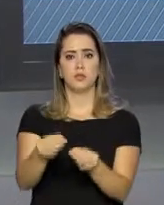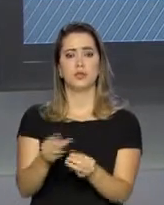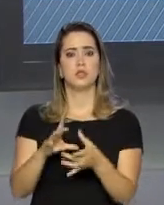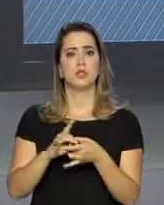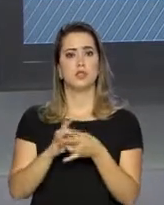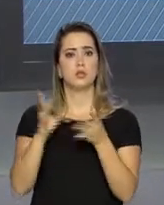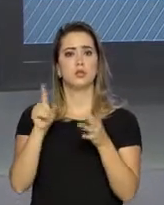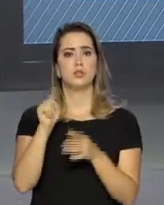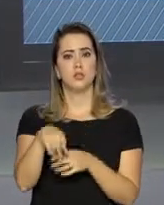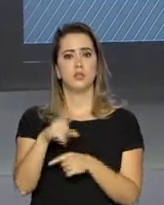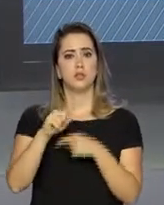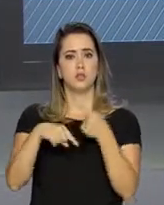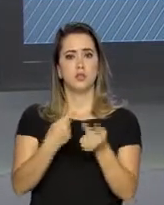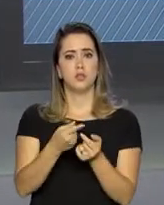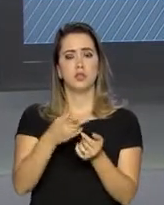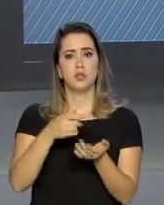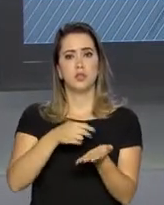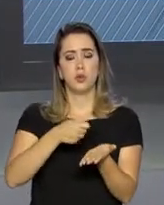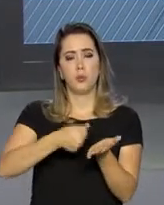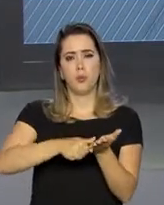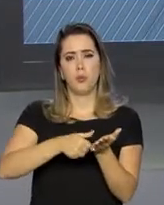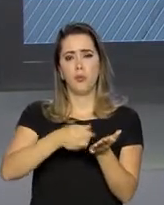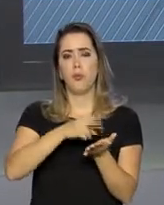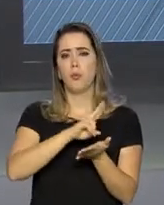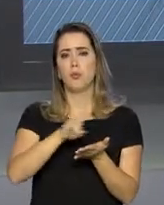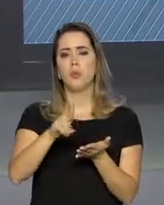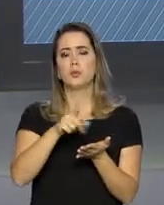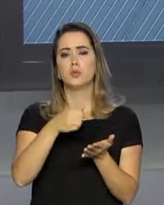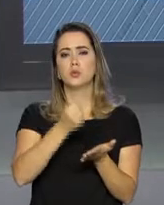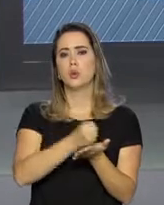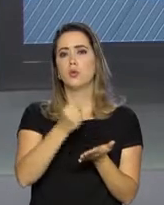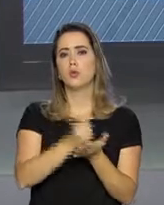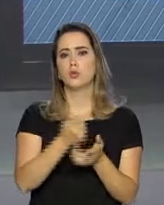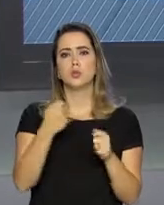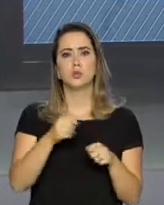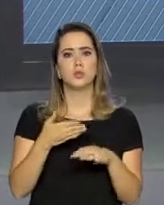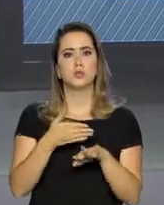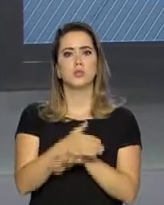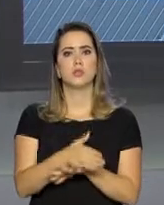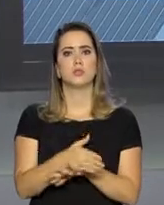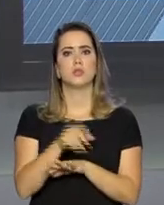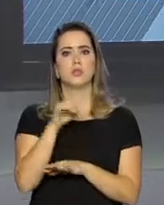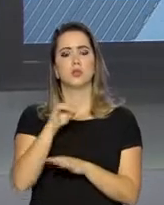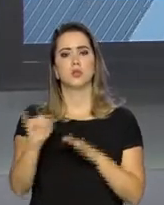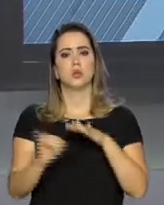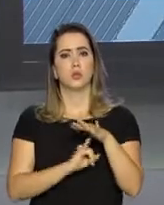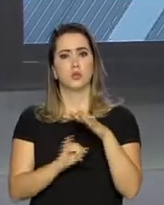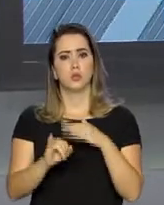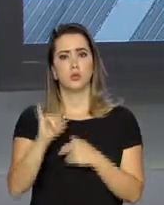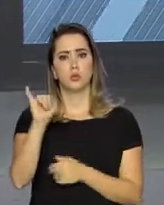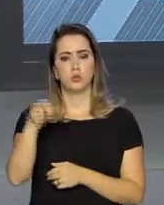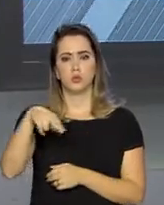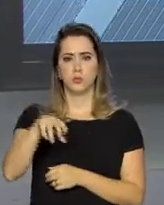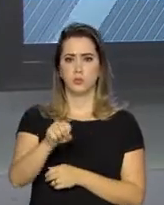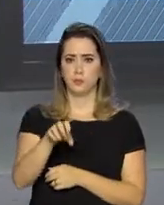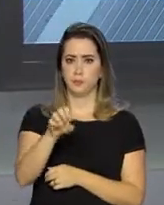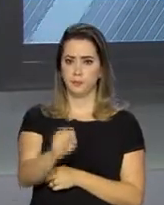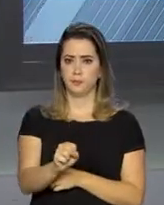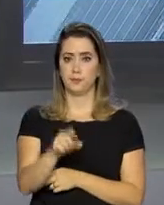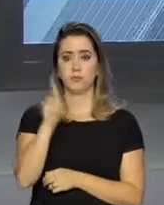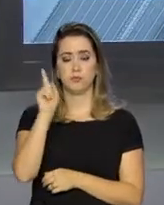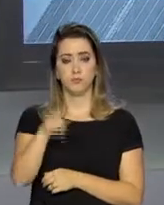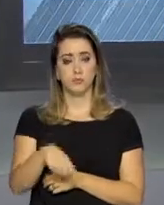automaticamente depois do registro do bb no cartório sem necessidade de ir a uma agência do instituto nacional de seguro social